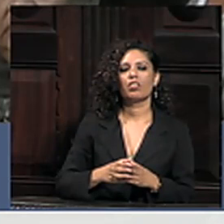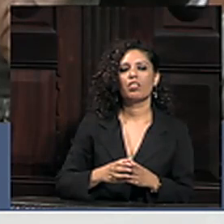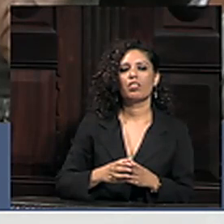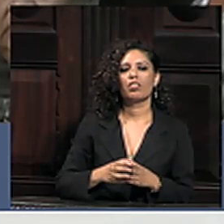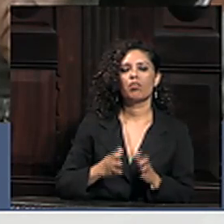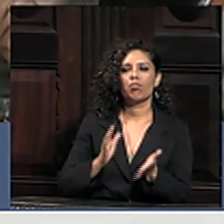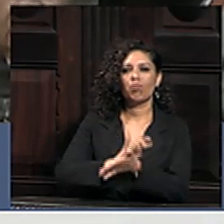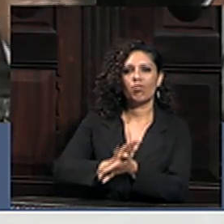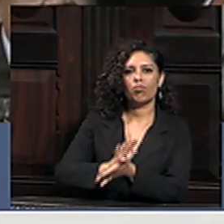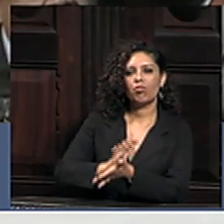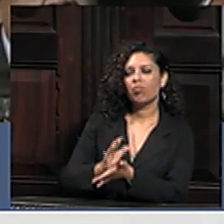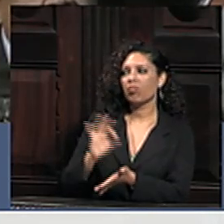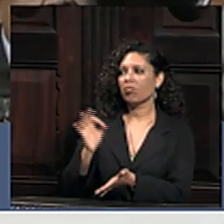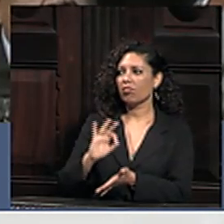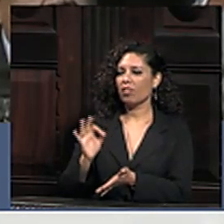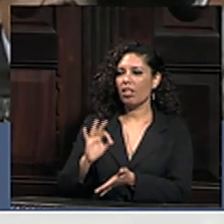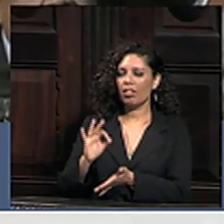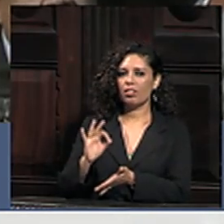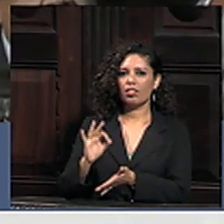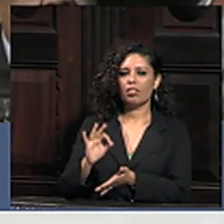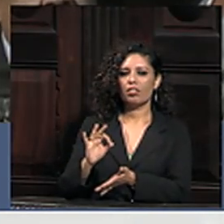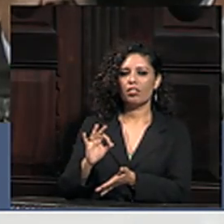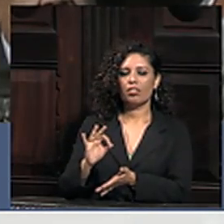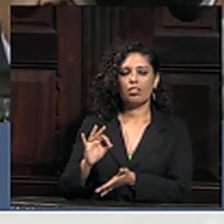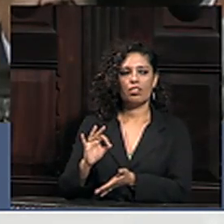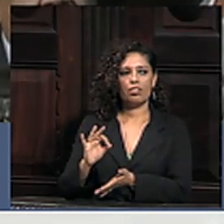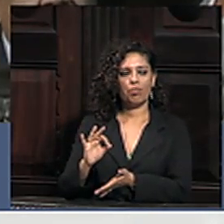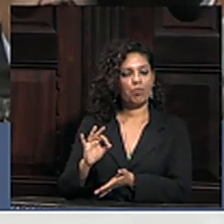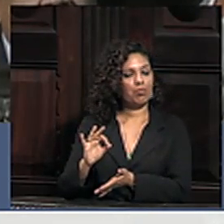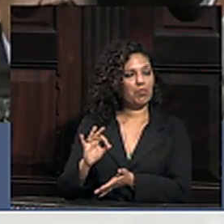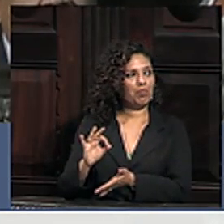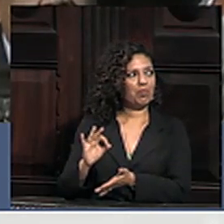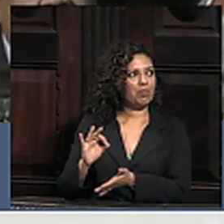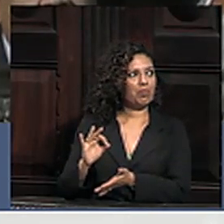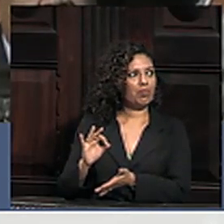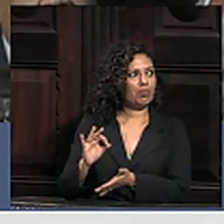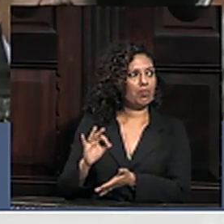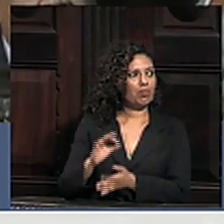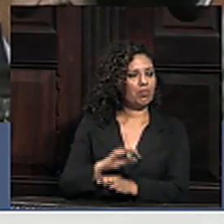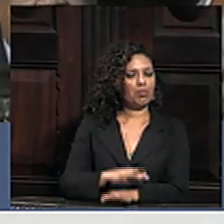raça, de preconceito de raça, cor, etnia, religião e procedência nacional,